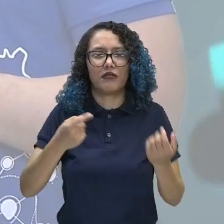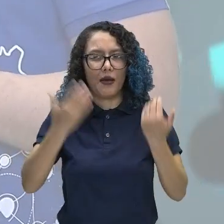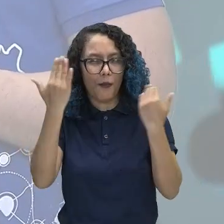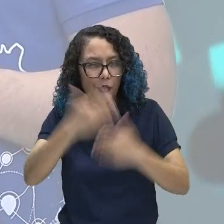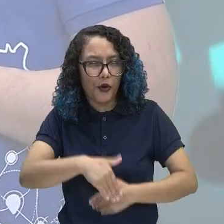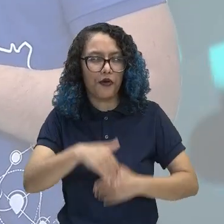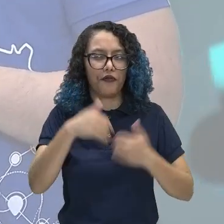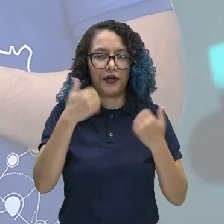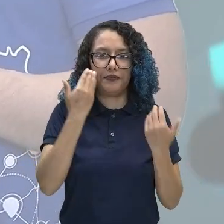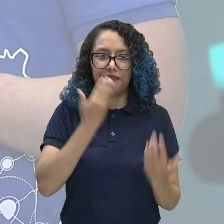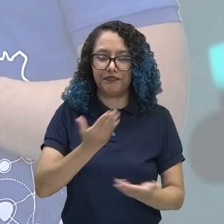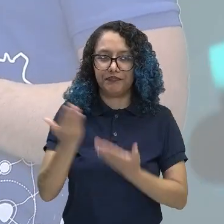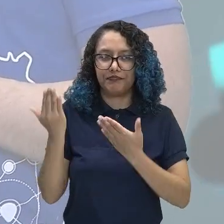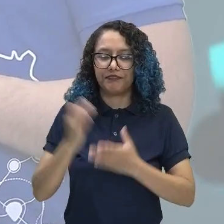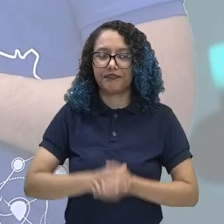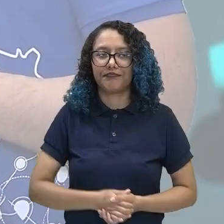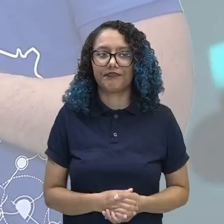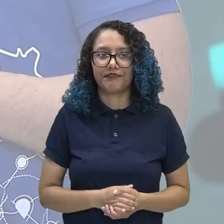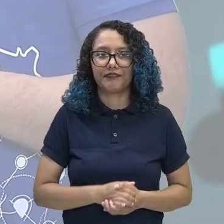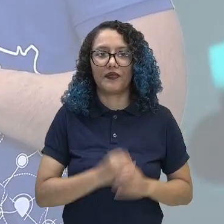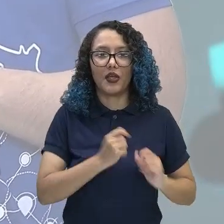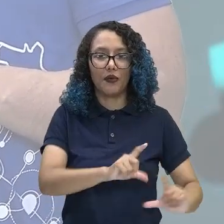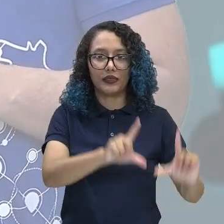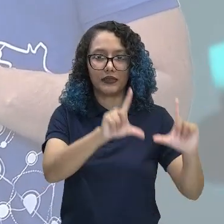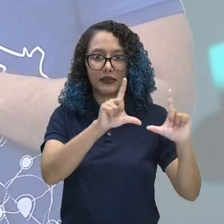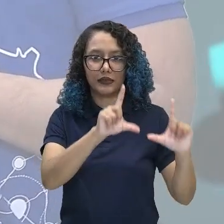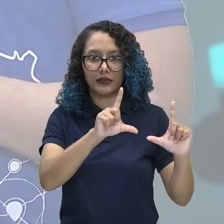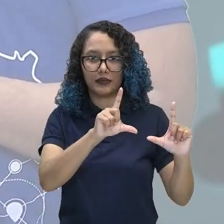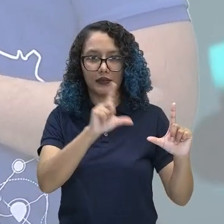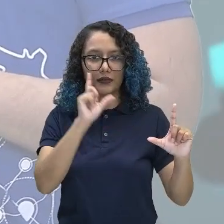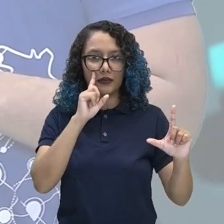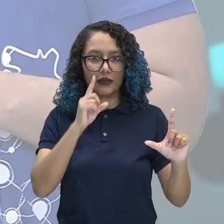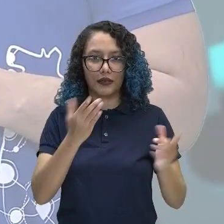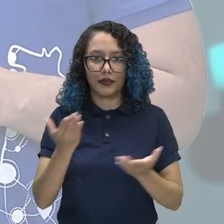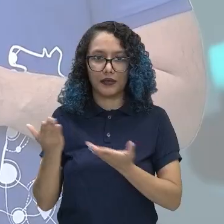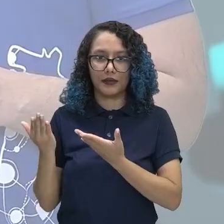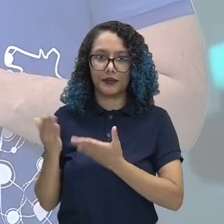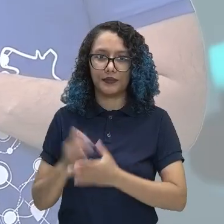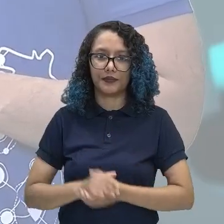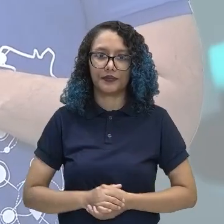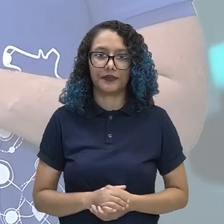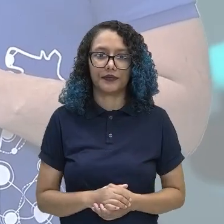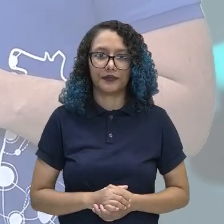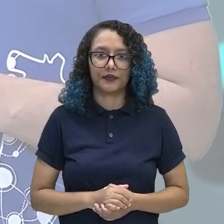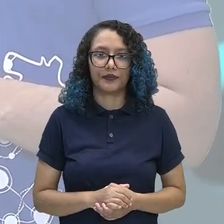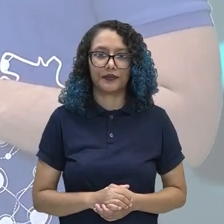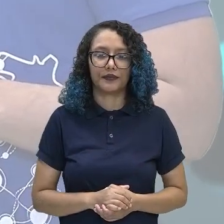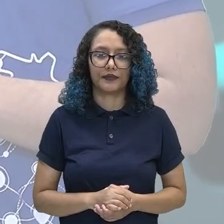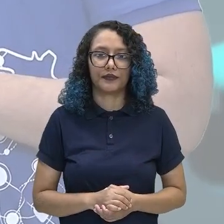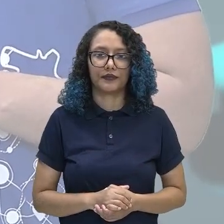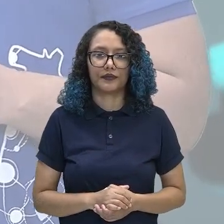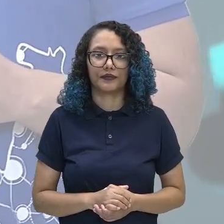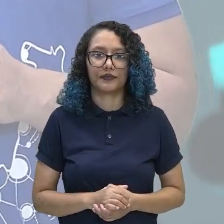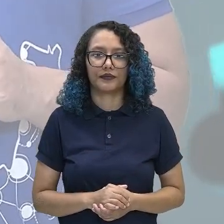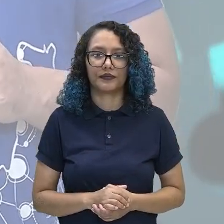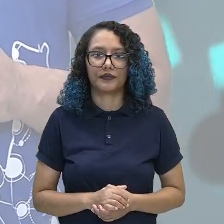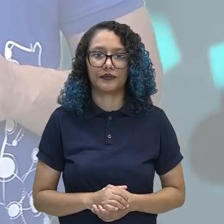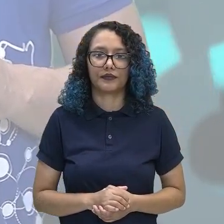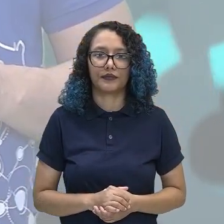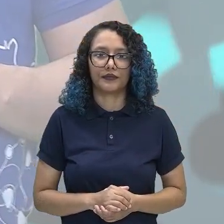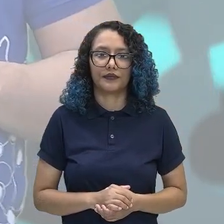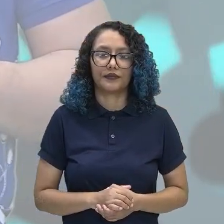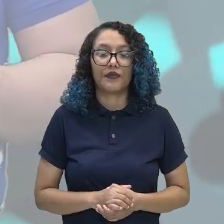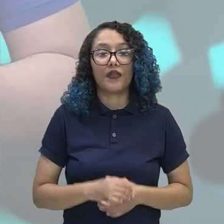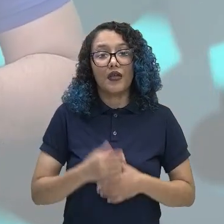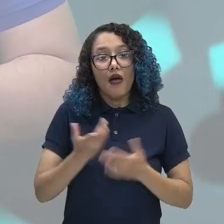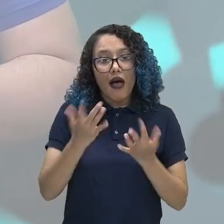nosso cartaz aqui, você já visualiza, pelas informações que você encontra nele, né? Observem que o cartaz diz doe